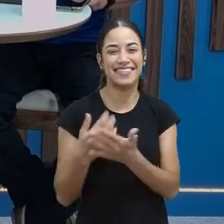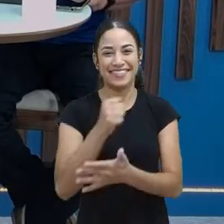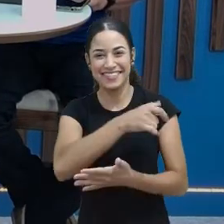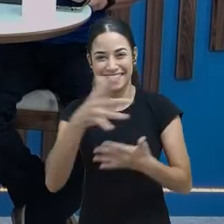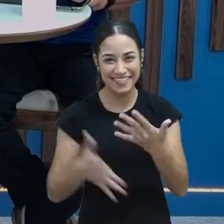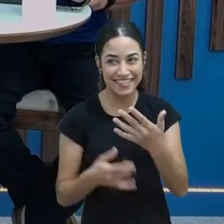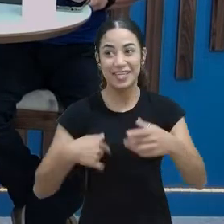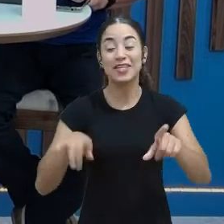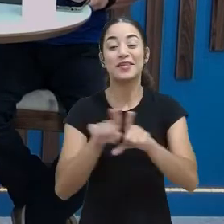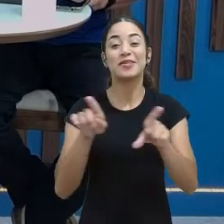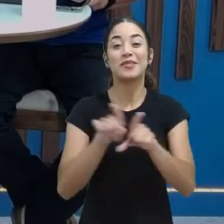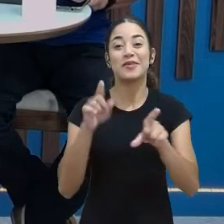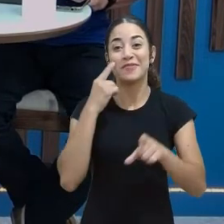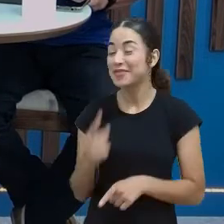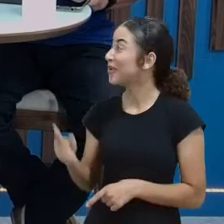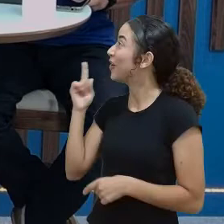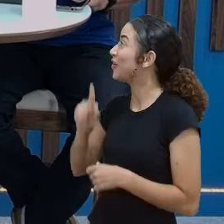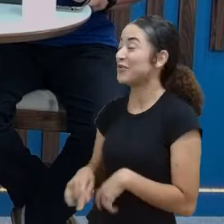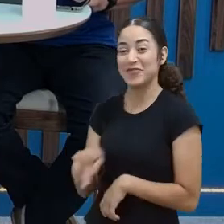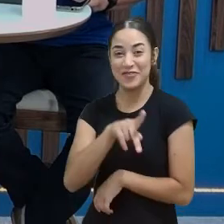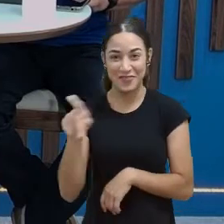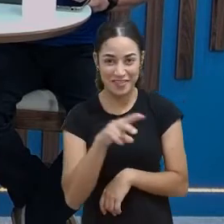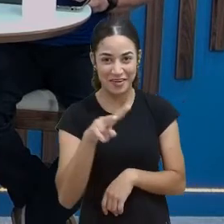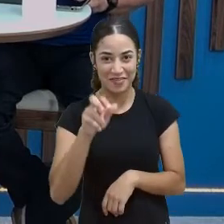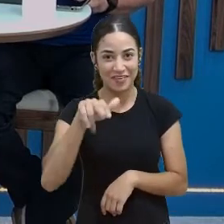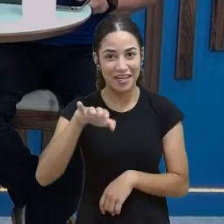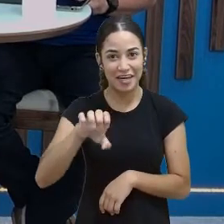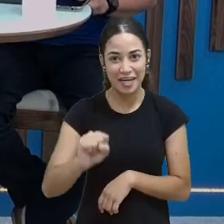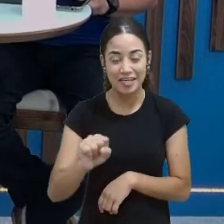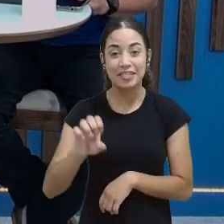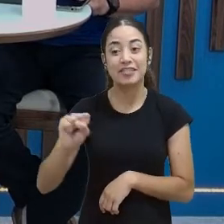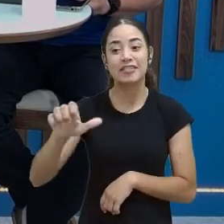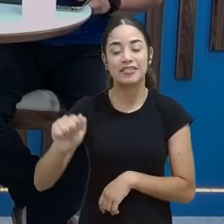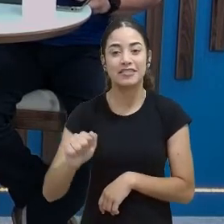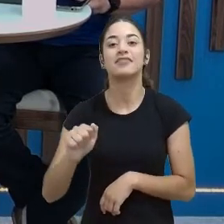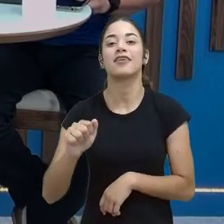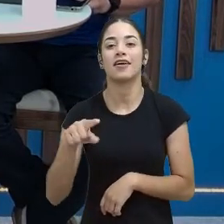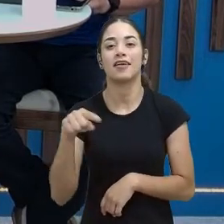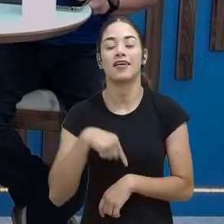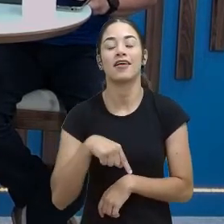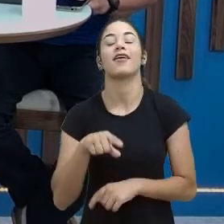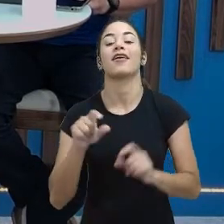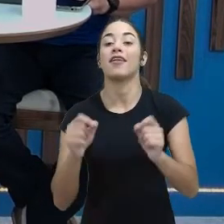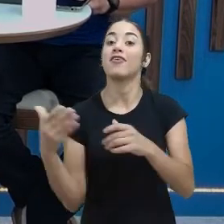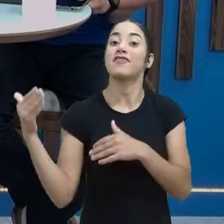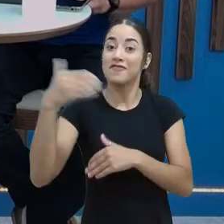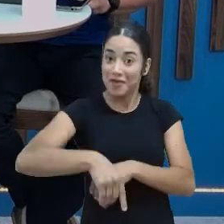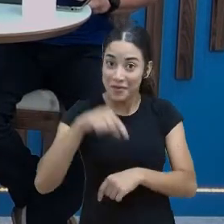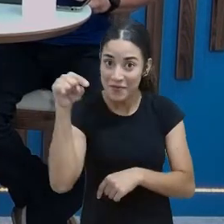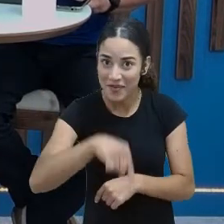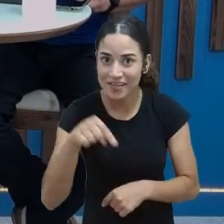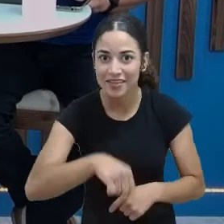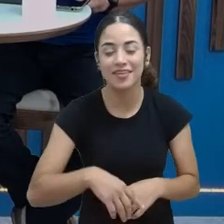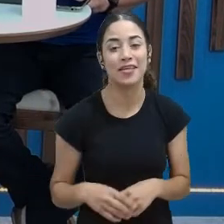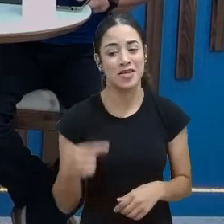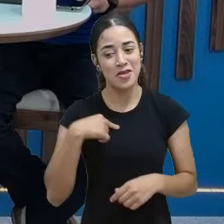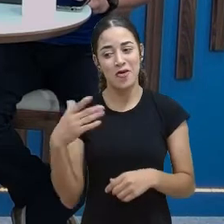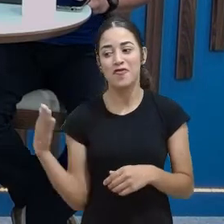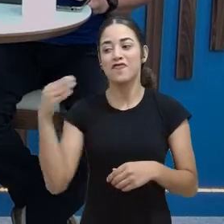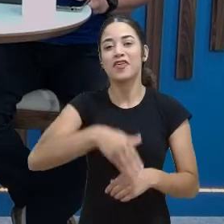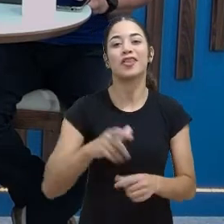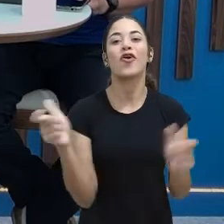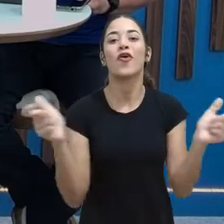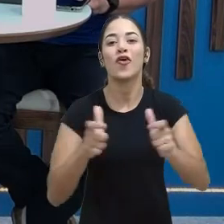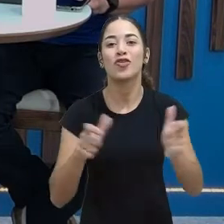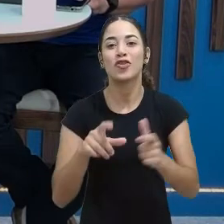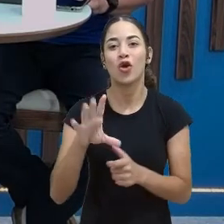que veio lá de Fernando de Noronha para cá, fazer, e eu vim de Condado, né? Olha aí. Mas eu estou falando de Condado porque o